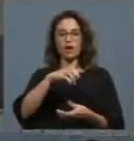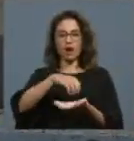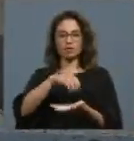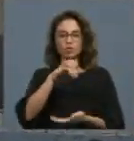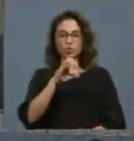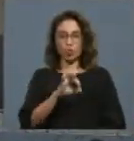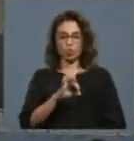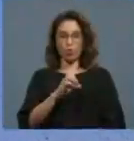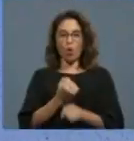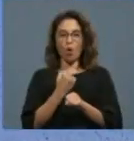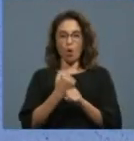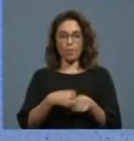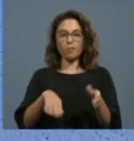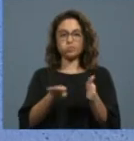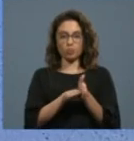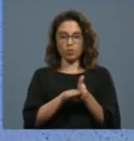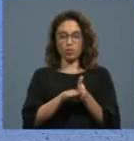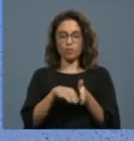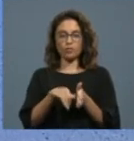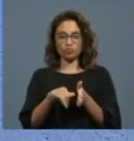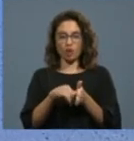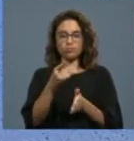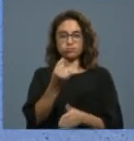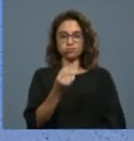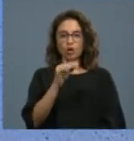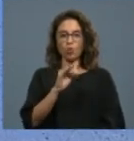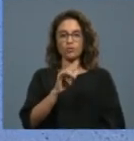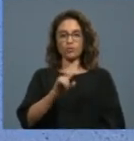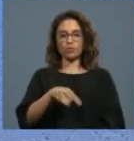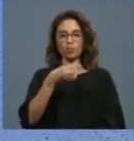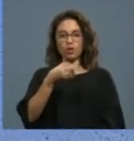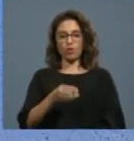Marina do Funchal vão custar 4,9 milhões de euros.